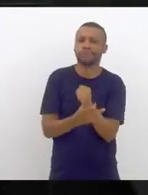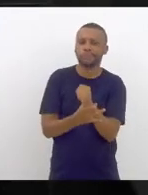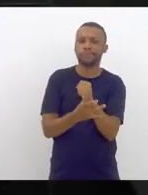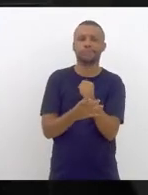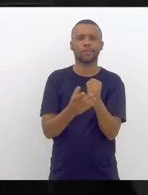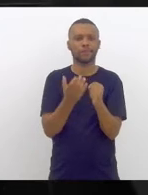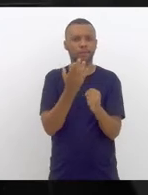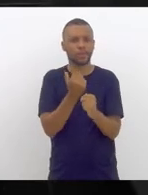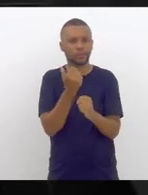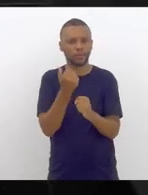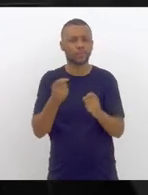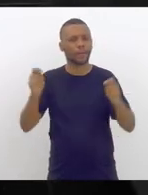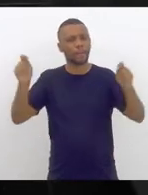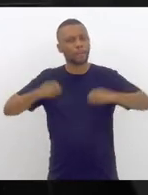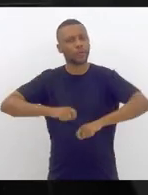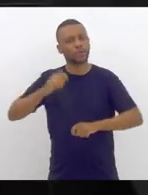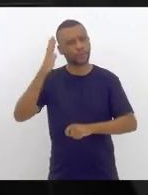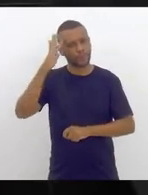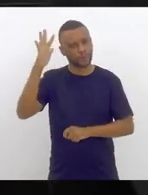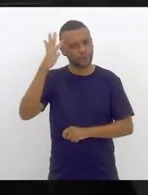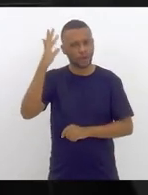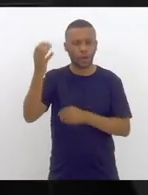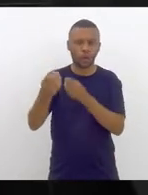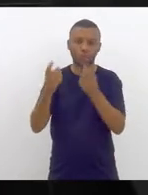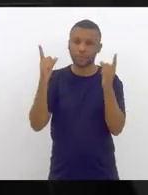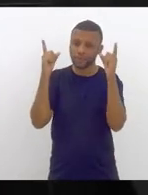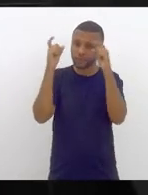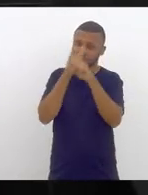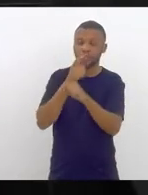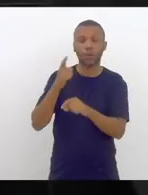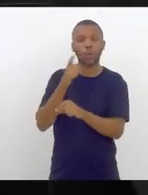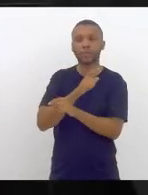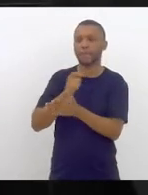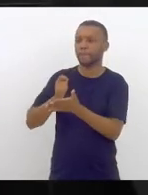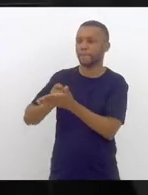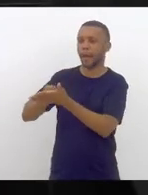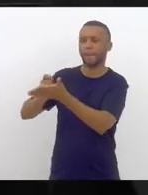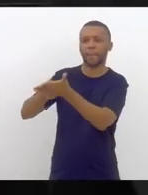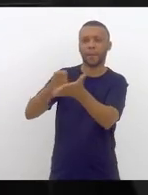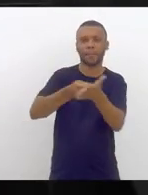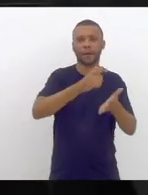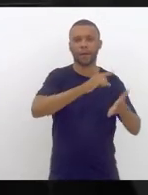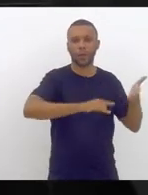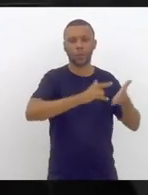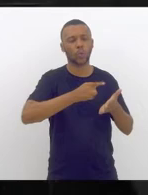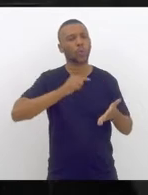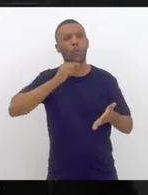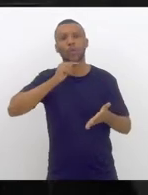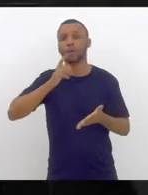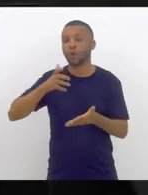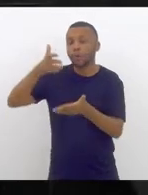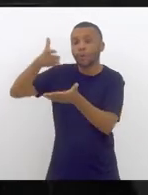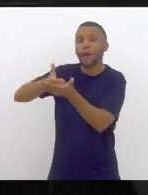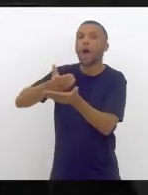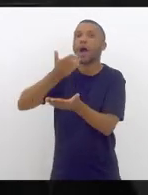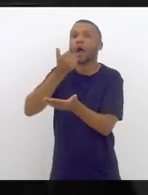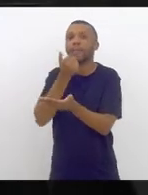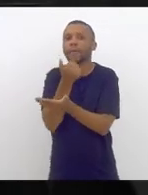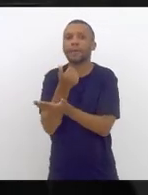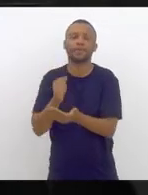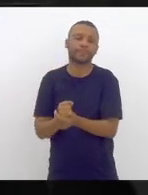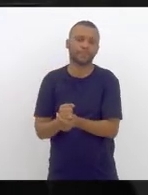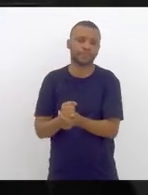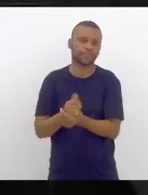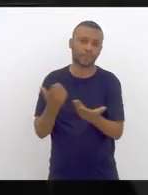possível imaginar então a dificuldade que terão para cá com suas contas então conseguindo se alimentar Não estão conseguindo adquirir alimentos o que